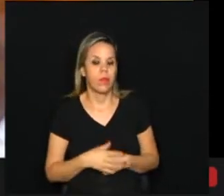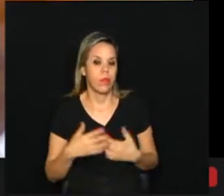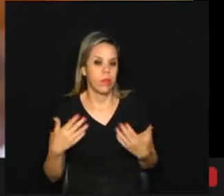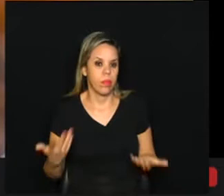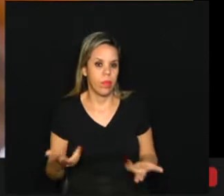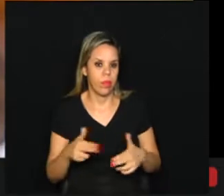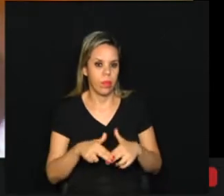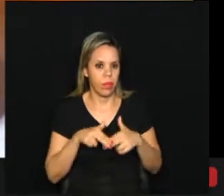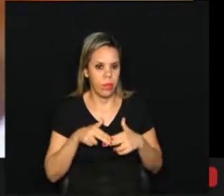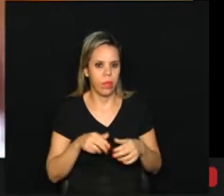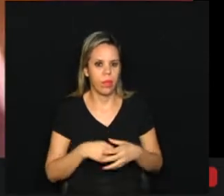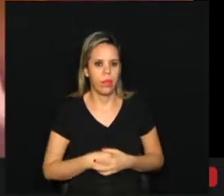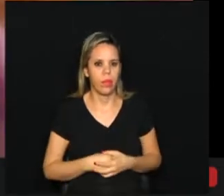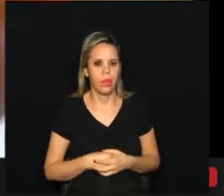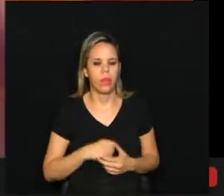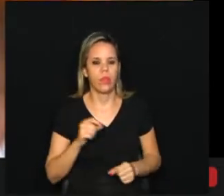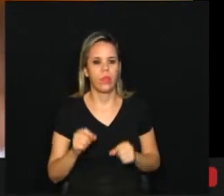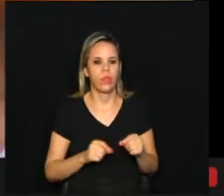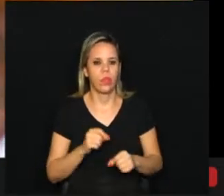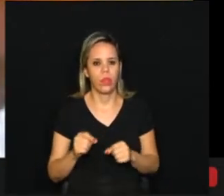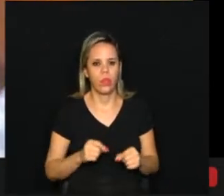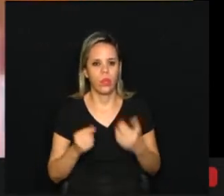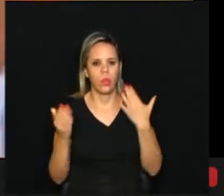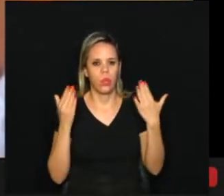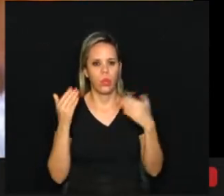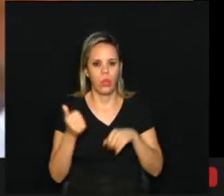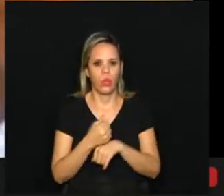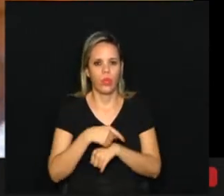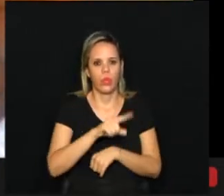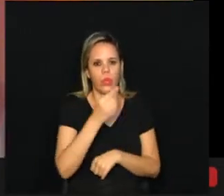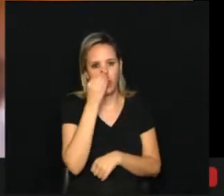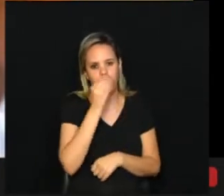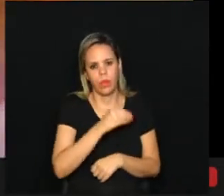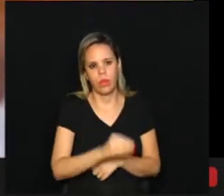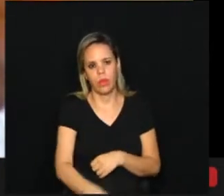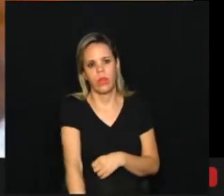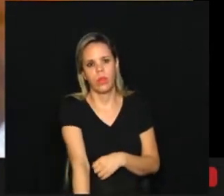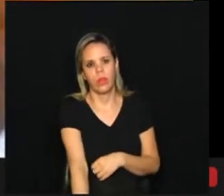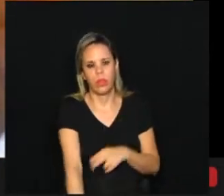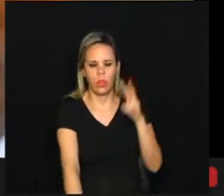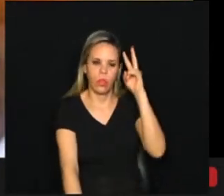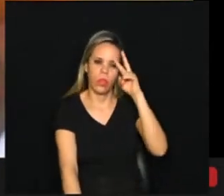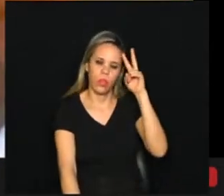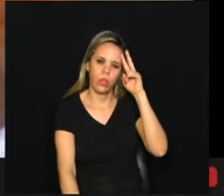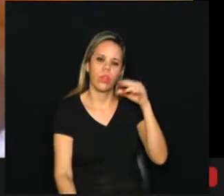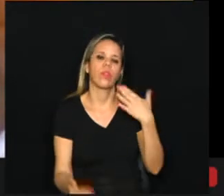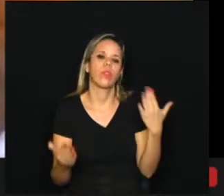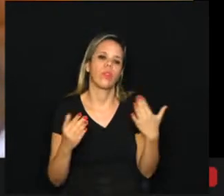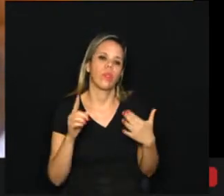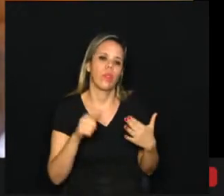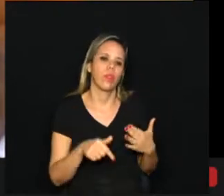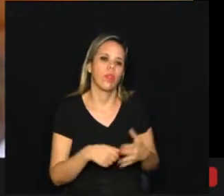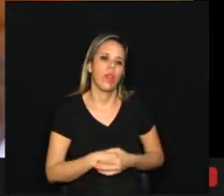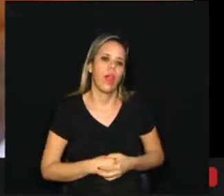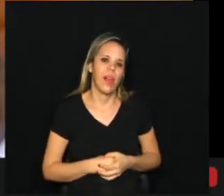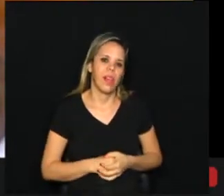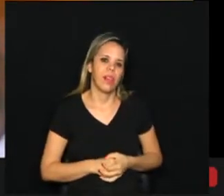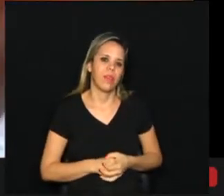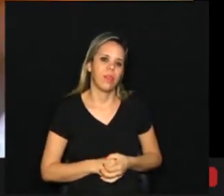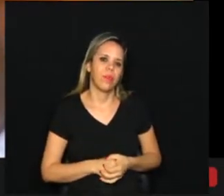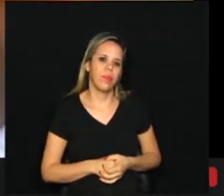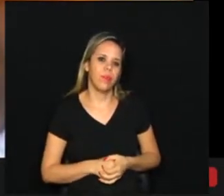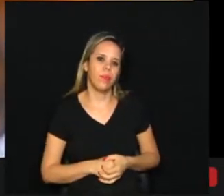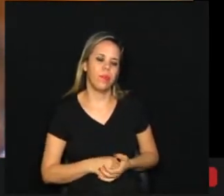por isso que o psicólogo foi recusado. A história do psicólogo é essa, tá?